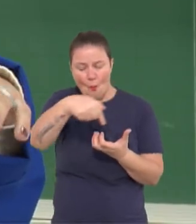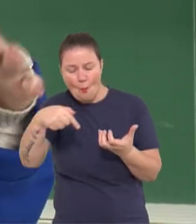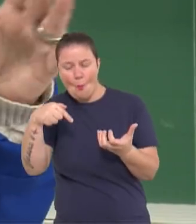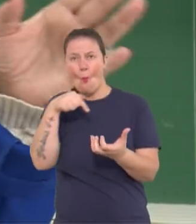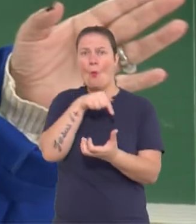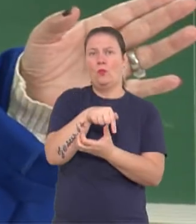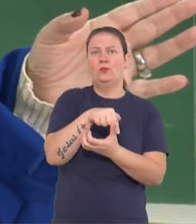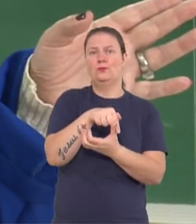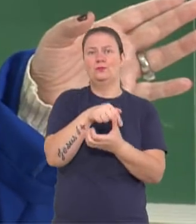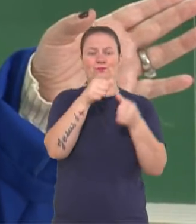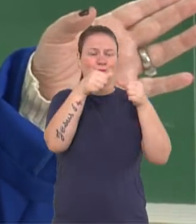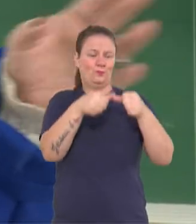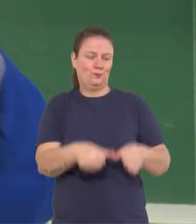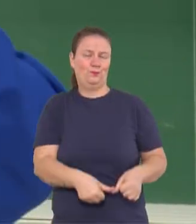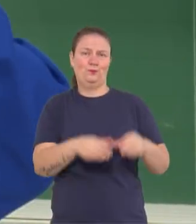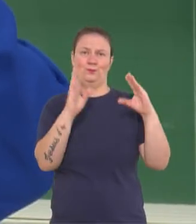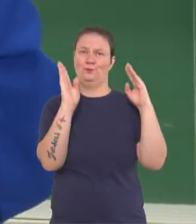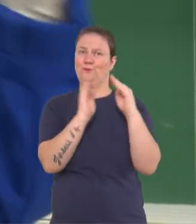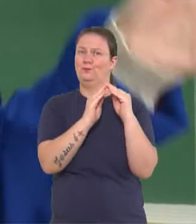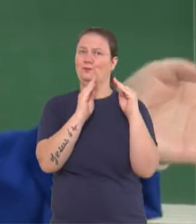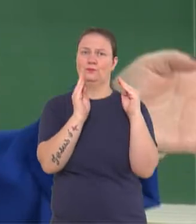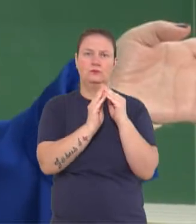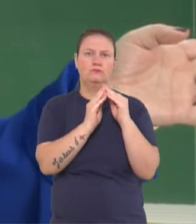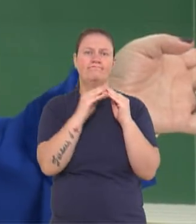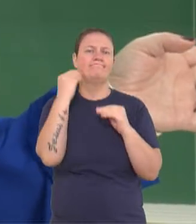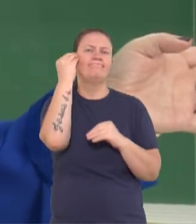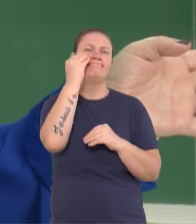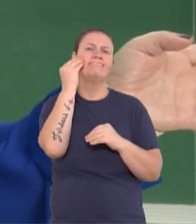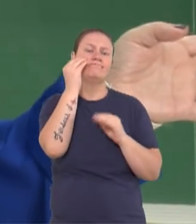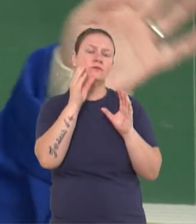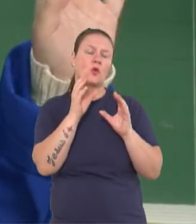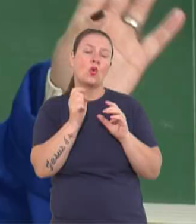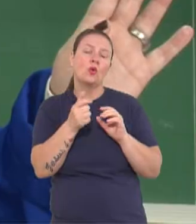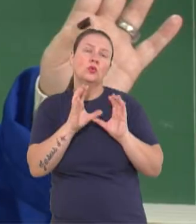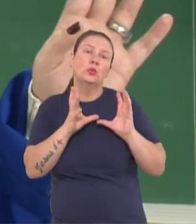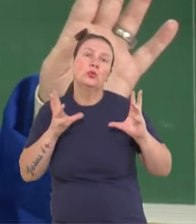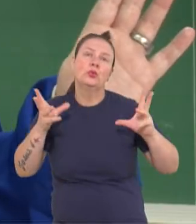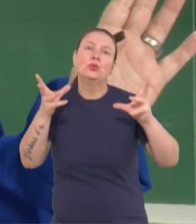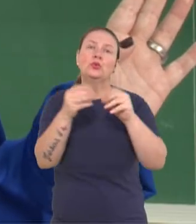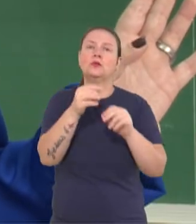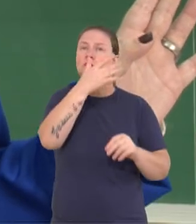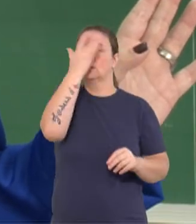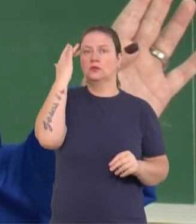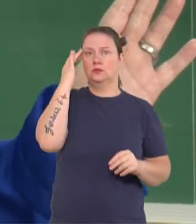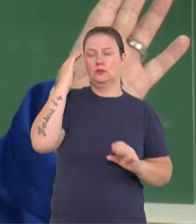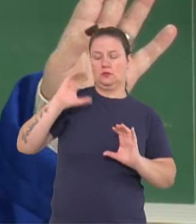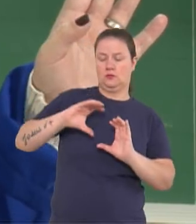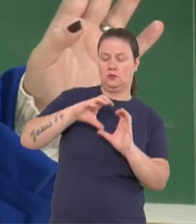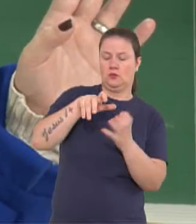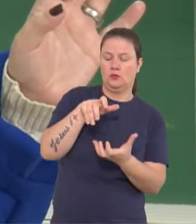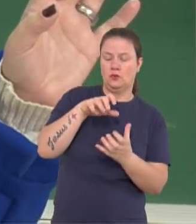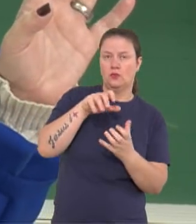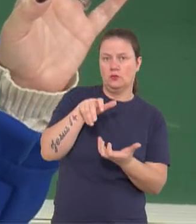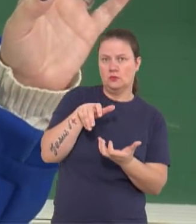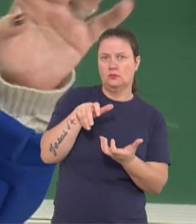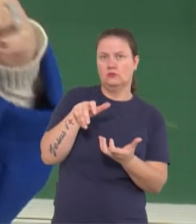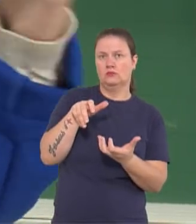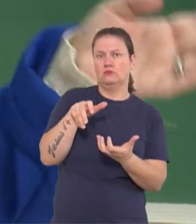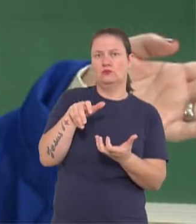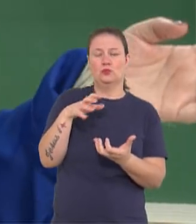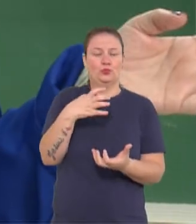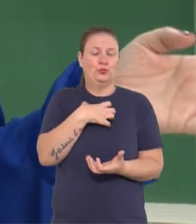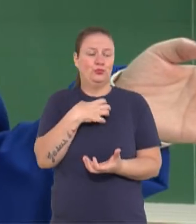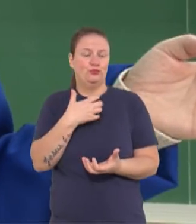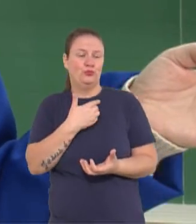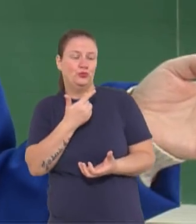quarentena está sendo vivenciada por quase todas as pessoas do mundo, né, porque quase todas as pessoas do mundo, de uma forma ou de